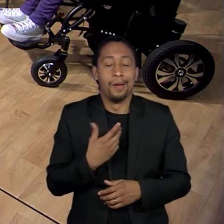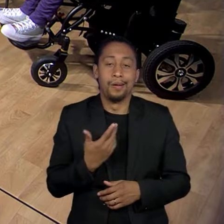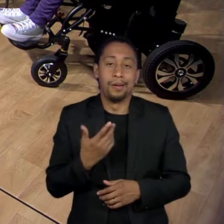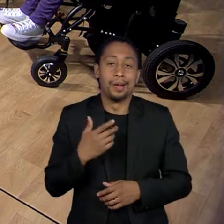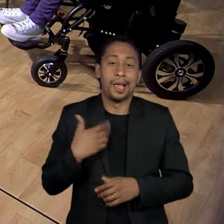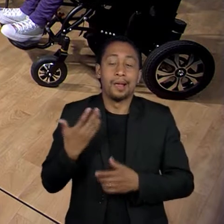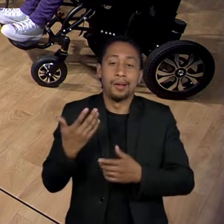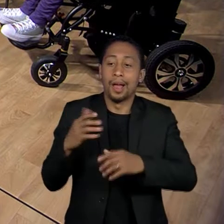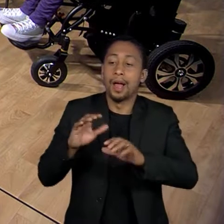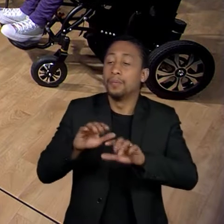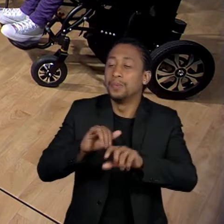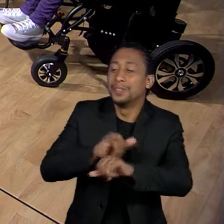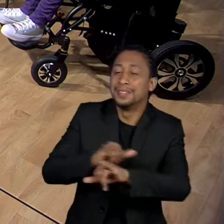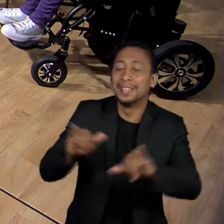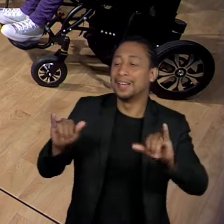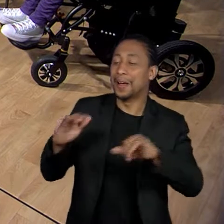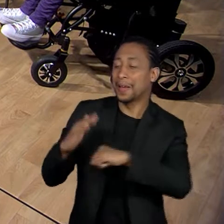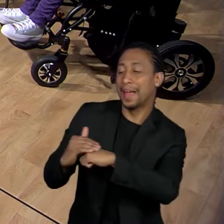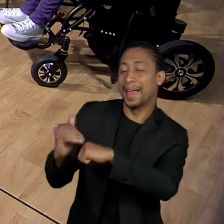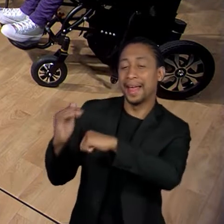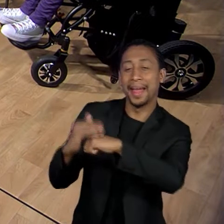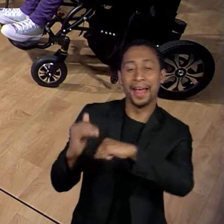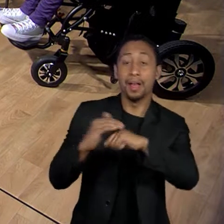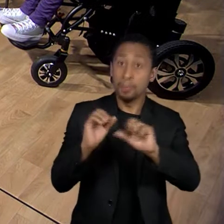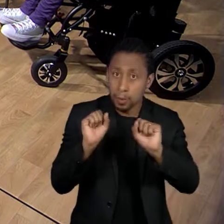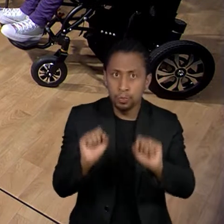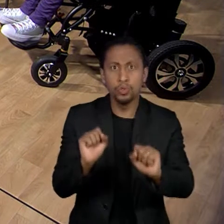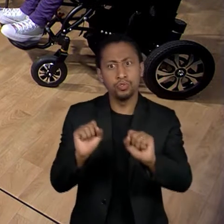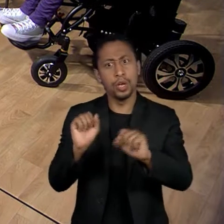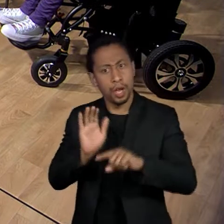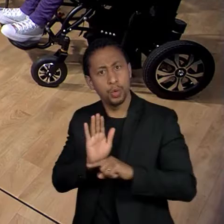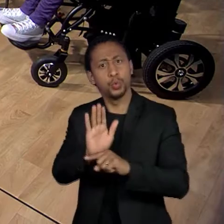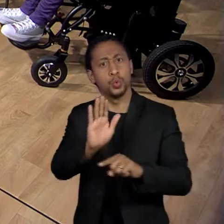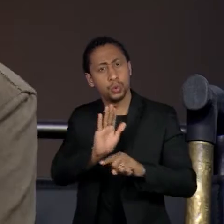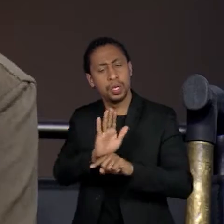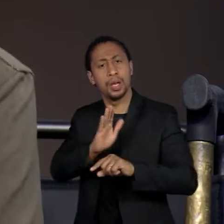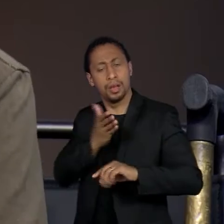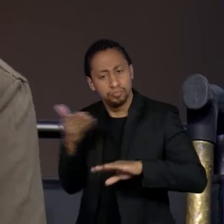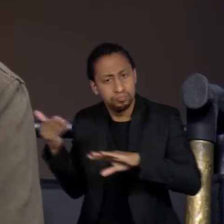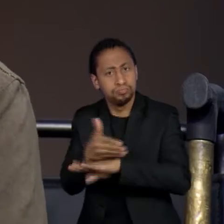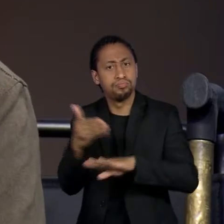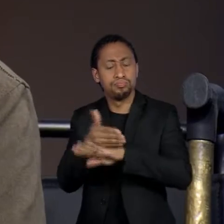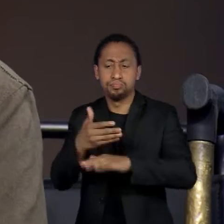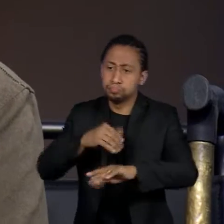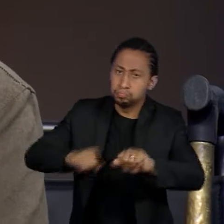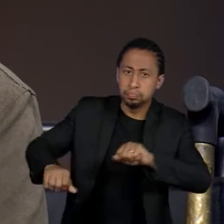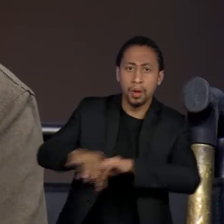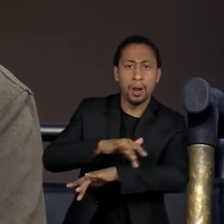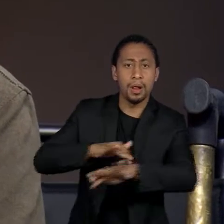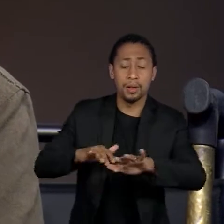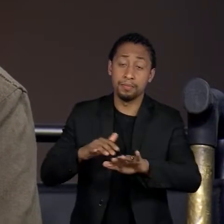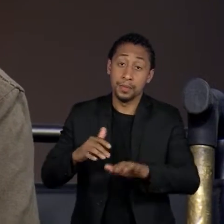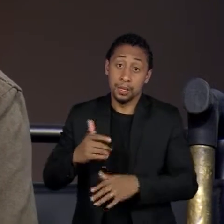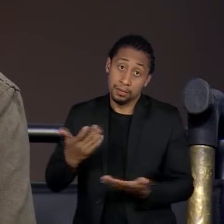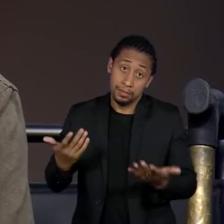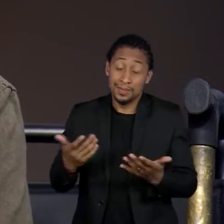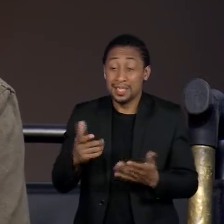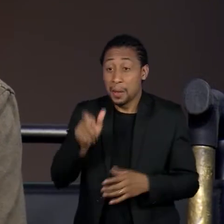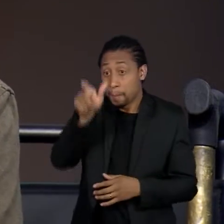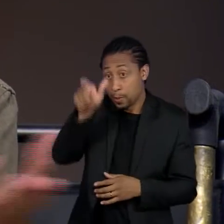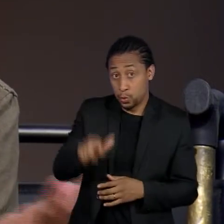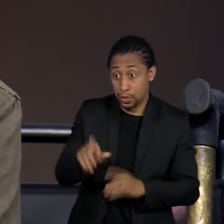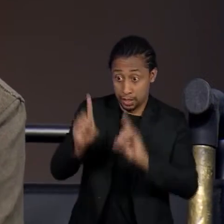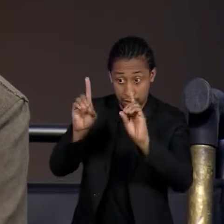luta, poderiam estar se questionando a partir dos privilégios que ela tem na sociedade. Se eu sou uma pessoa sem deficiência e eu